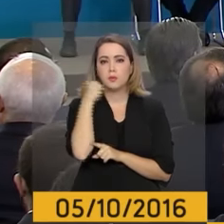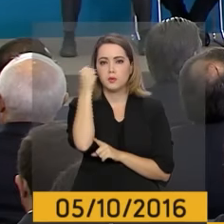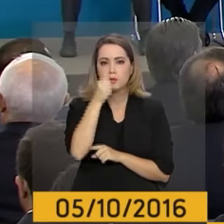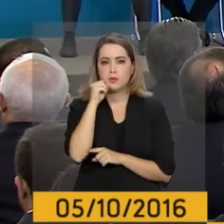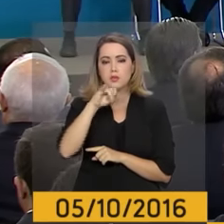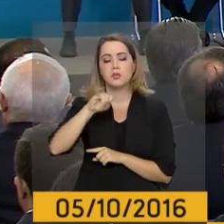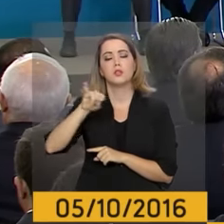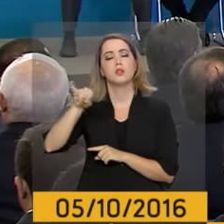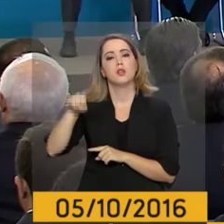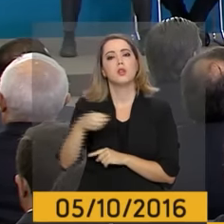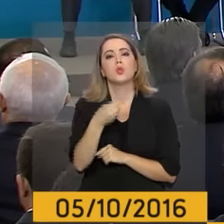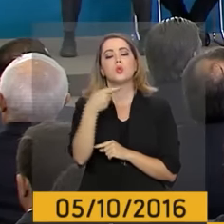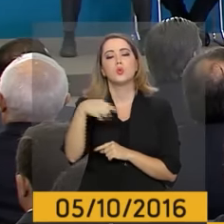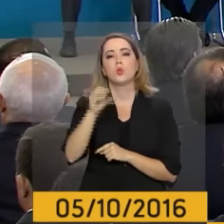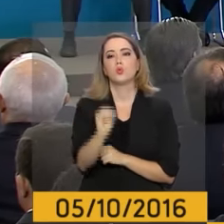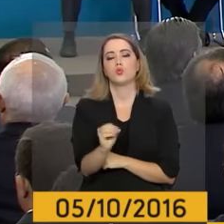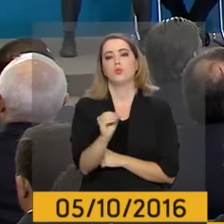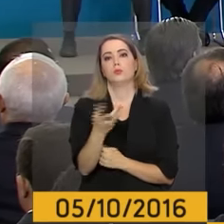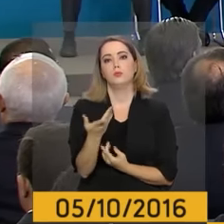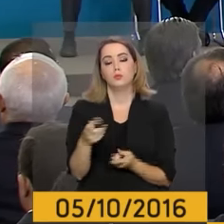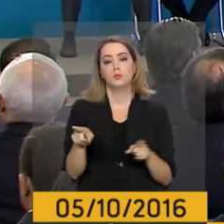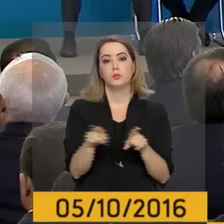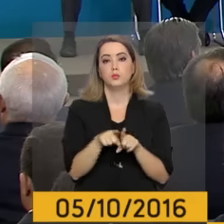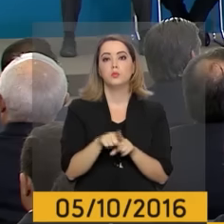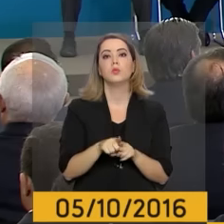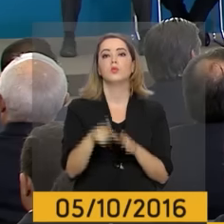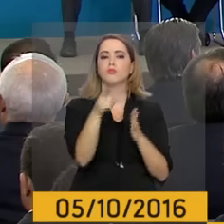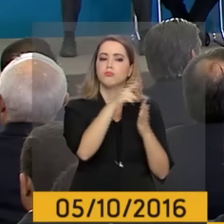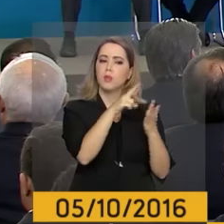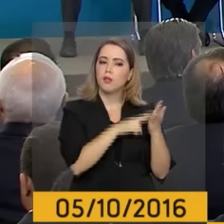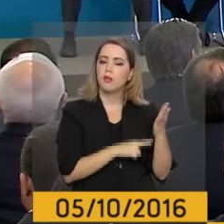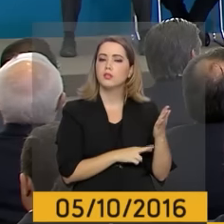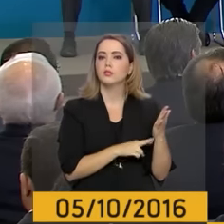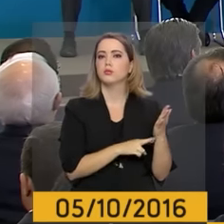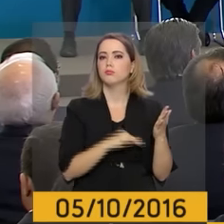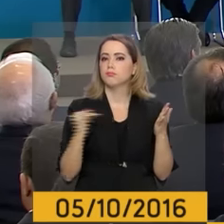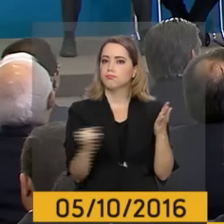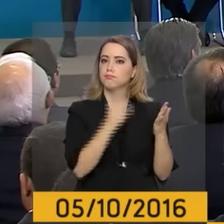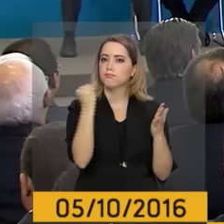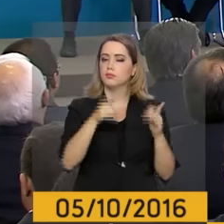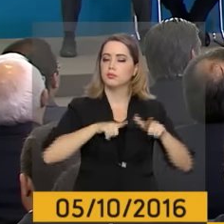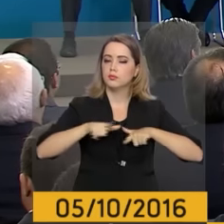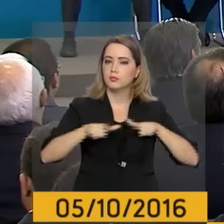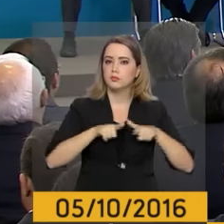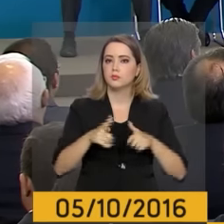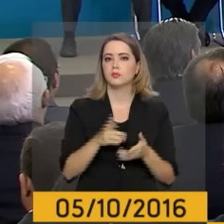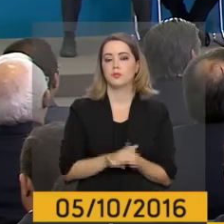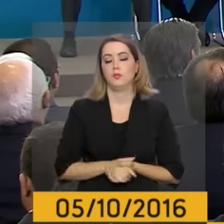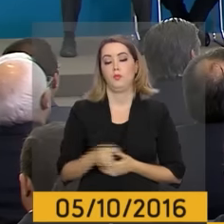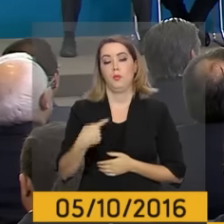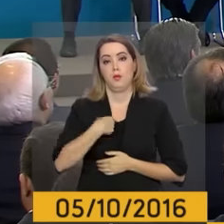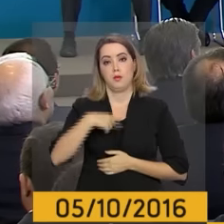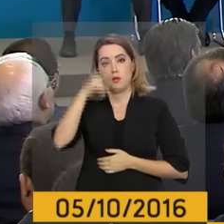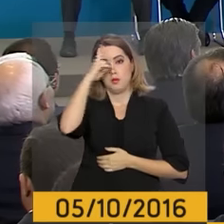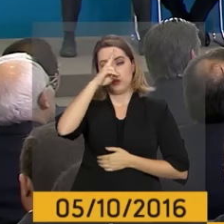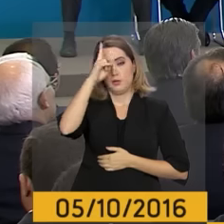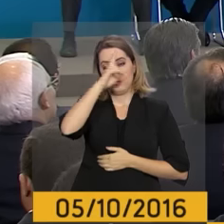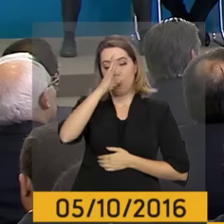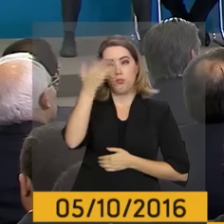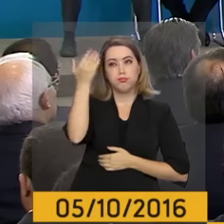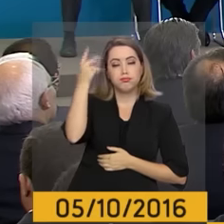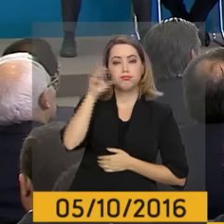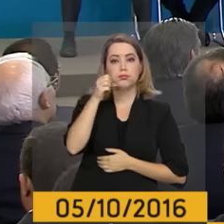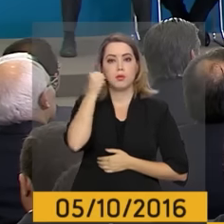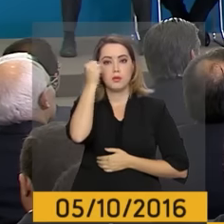mas foi o relator, fez um trabalho importante, né? E eu me lembro que teve um senador que fez questão